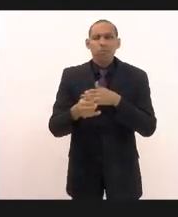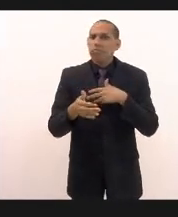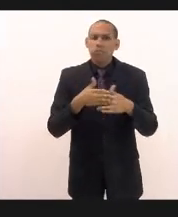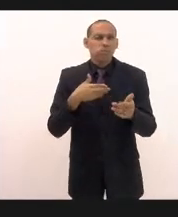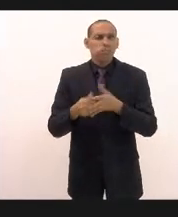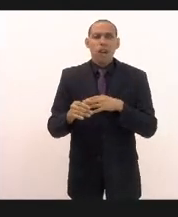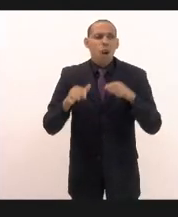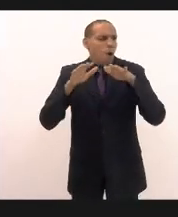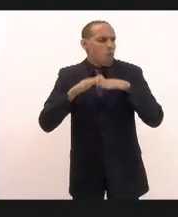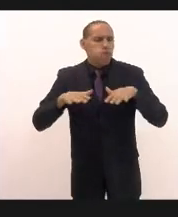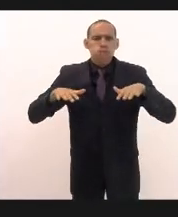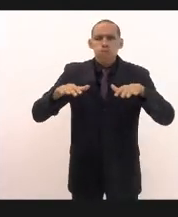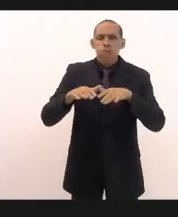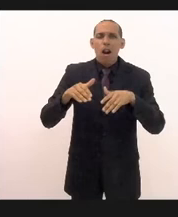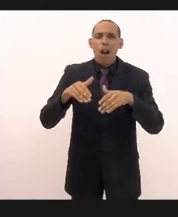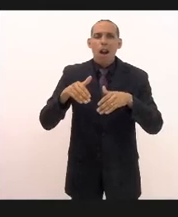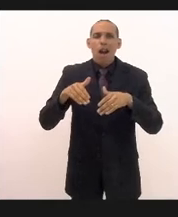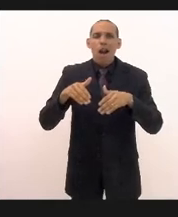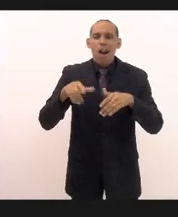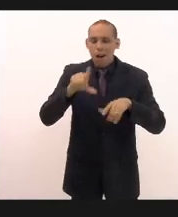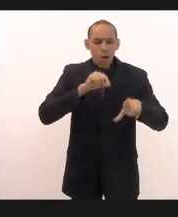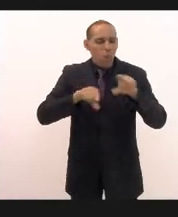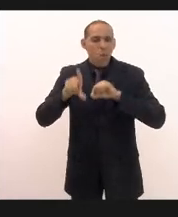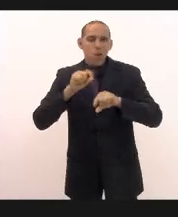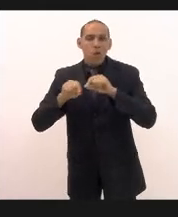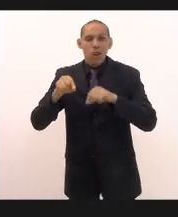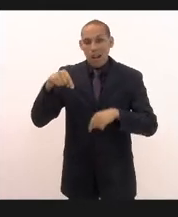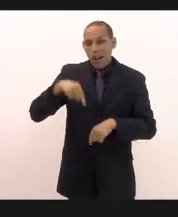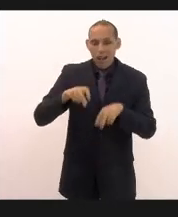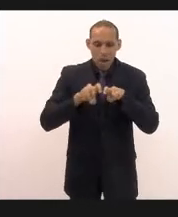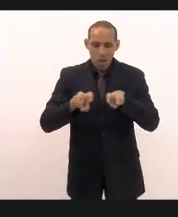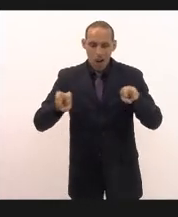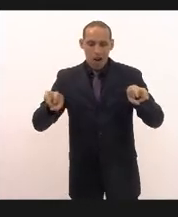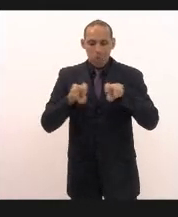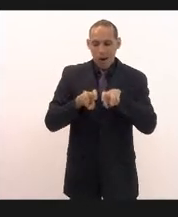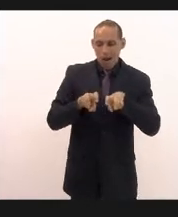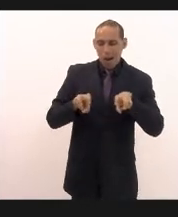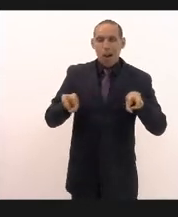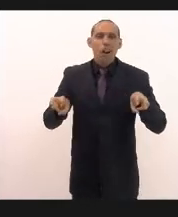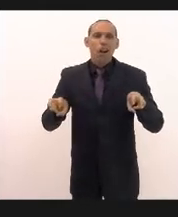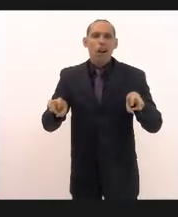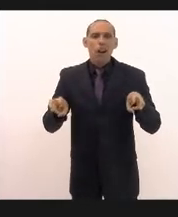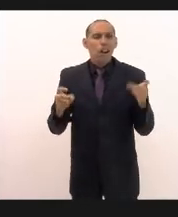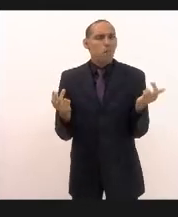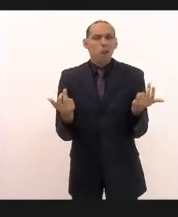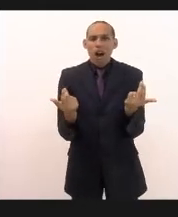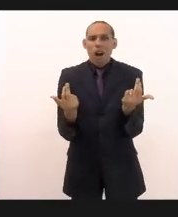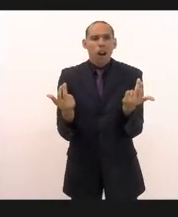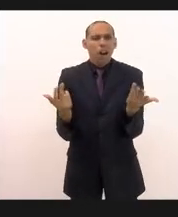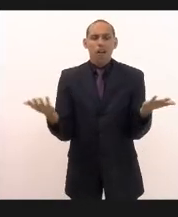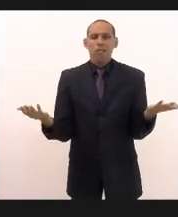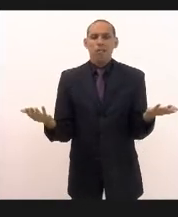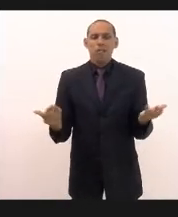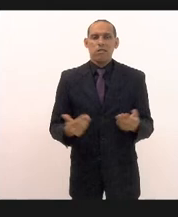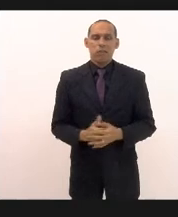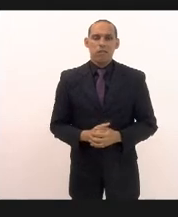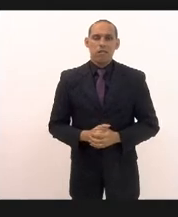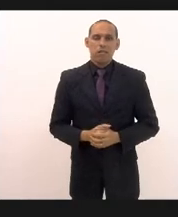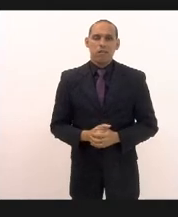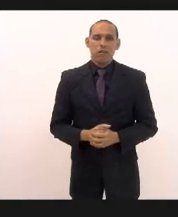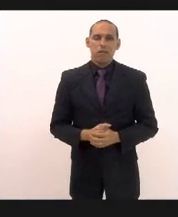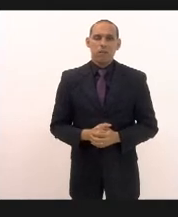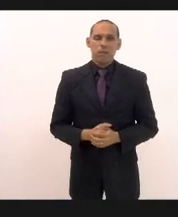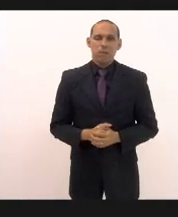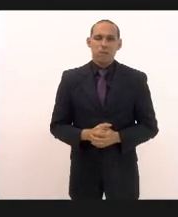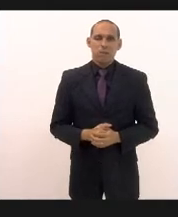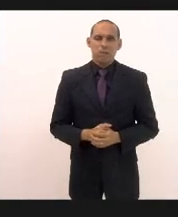Todos que foram eleitos, que estão ocupando uma cadeira nesta casa, têm igual dignidade e nenhum pode